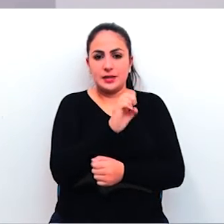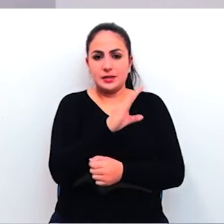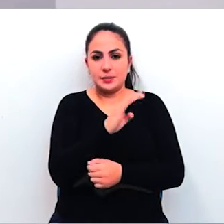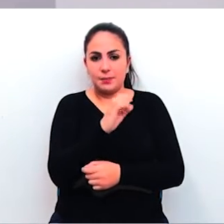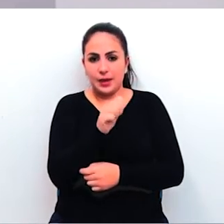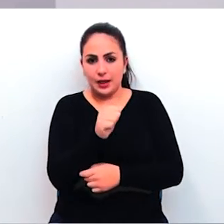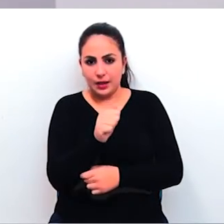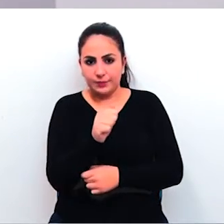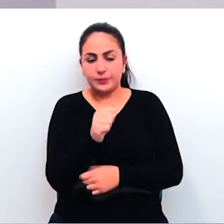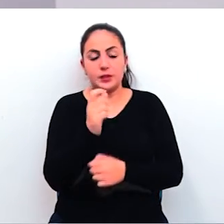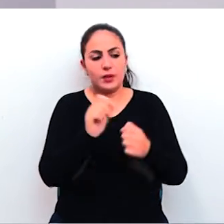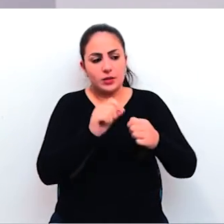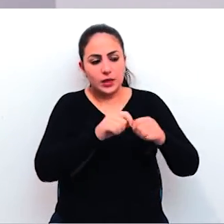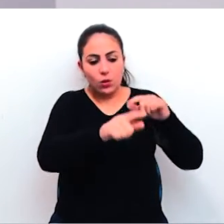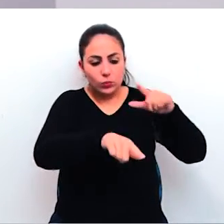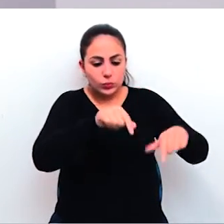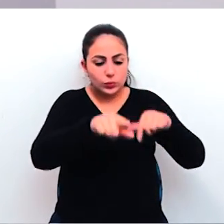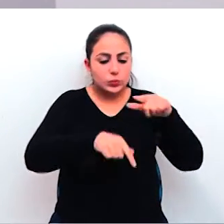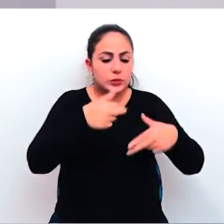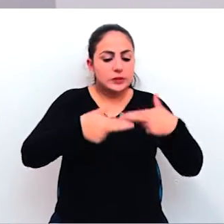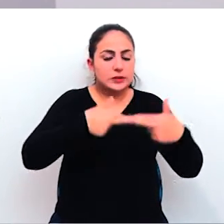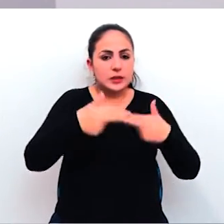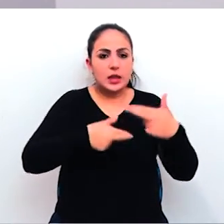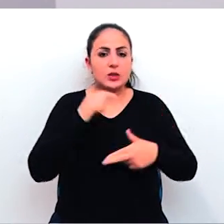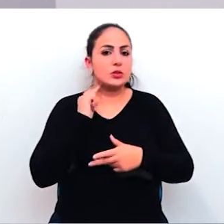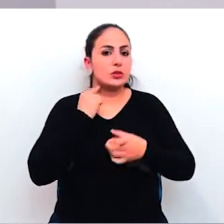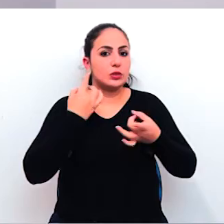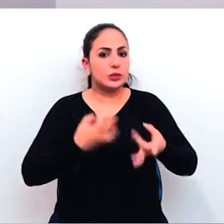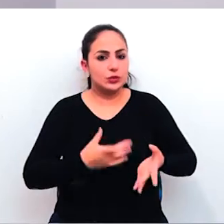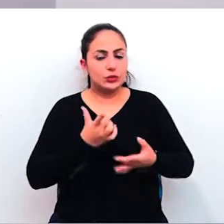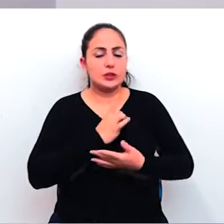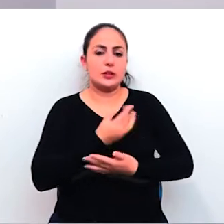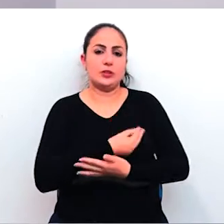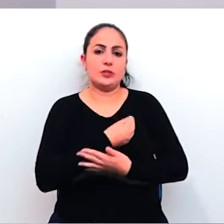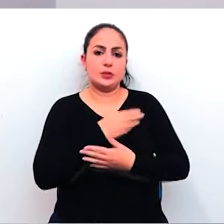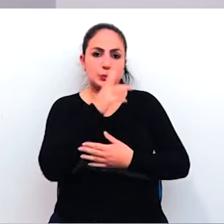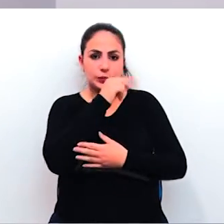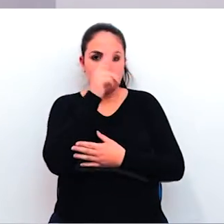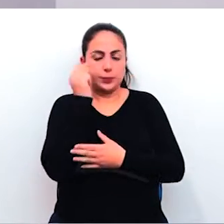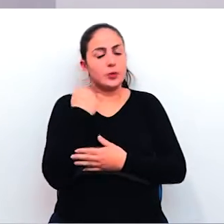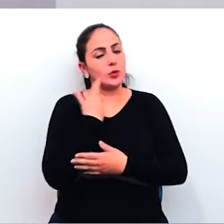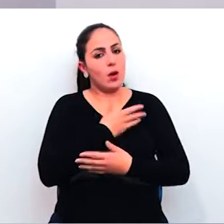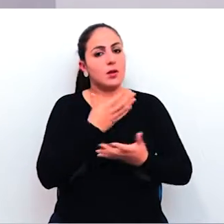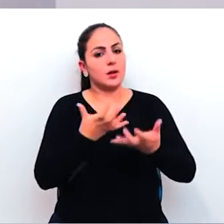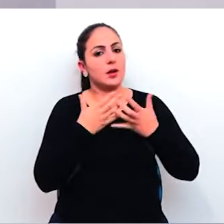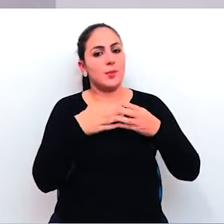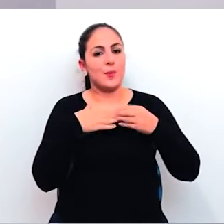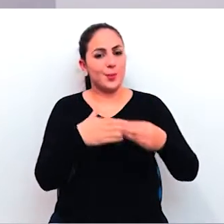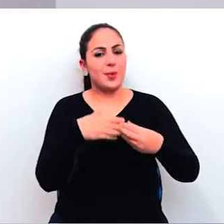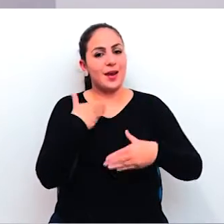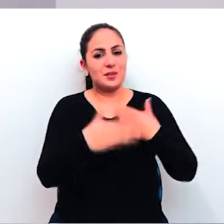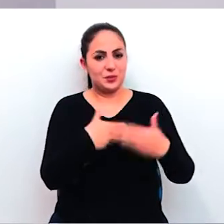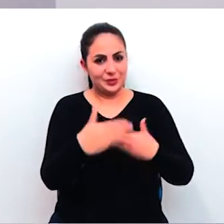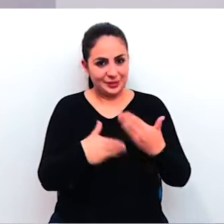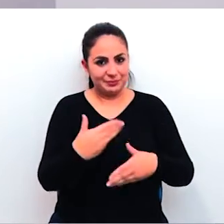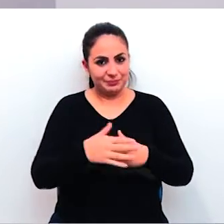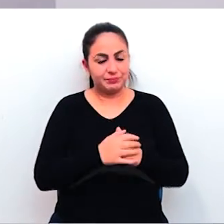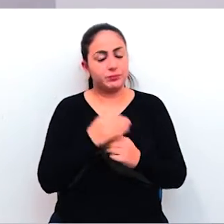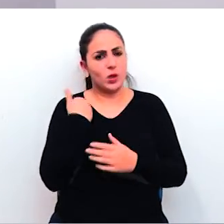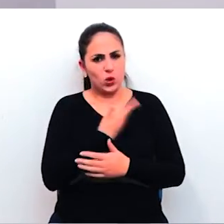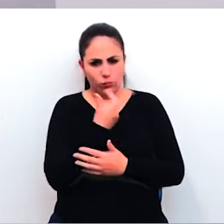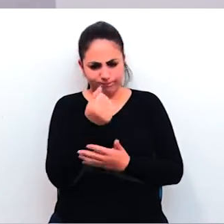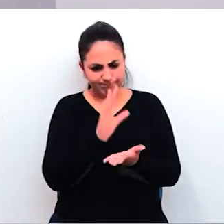ea separação ea triagem do lixo lá na central de transbordo no município e nós queremos acompanhar essa